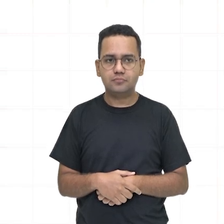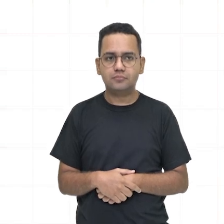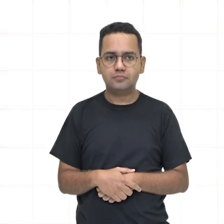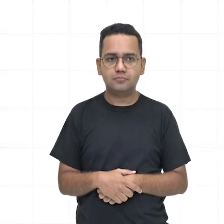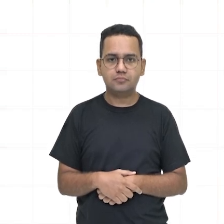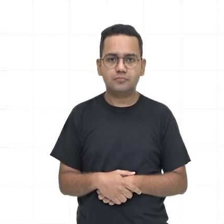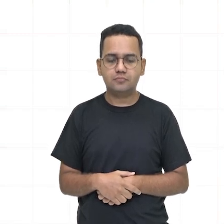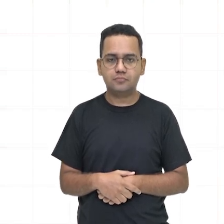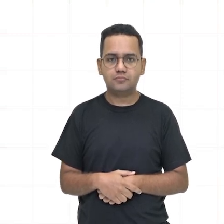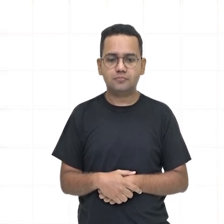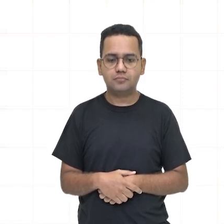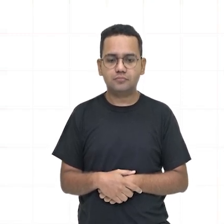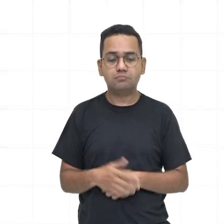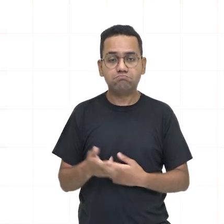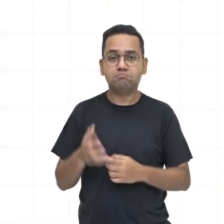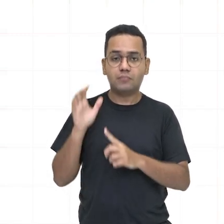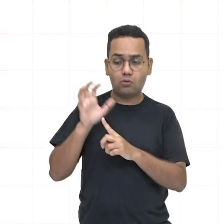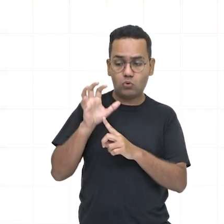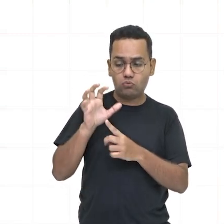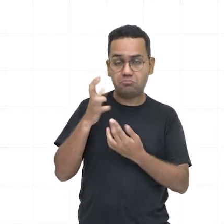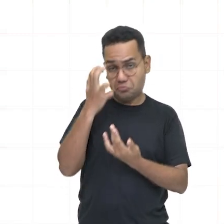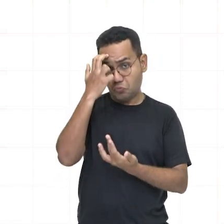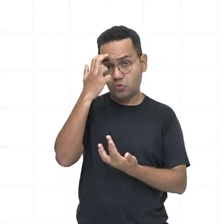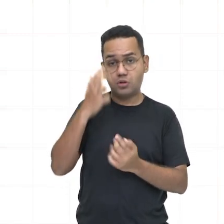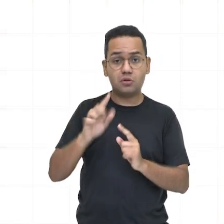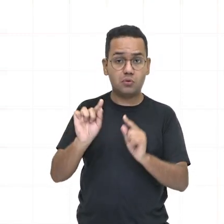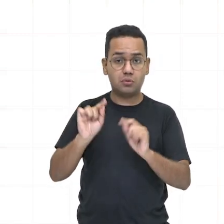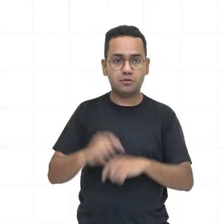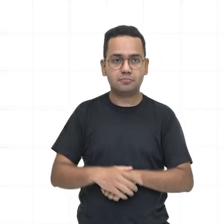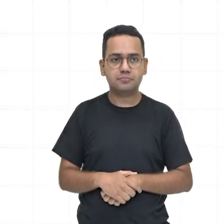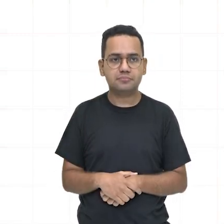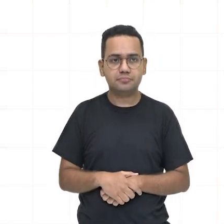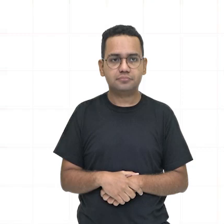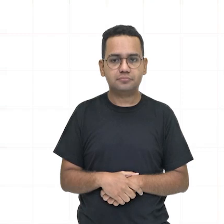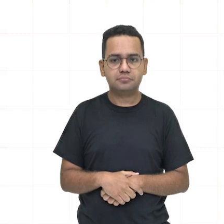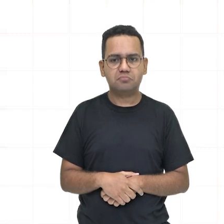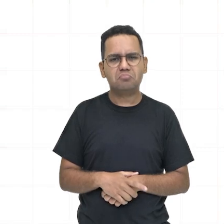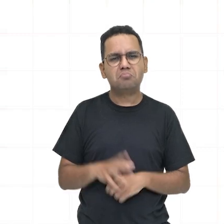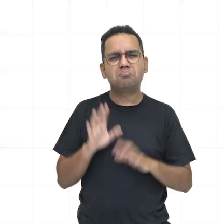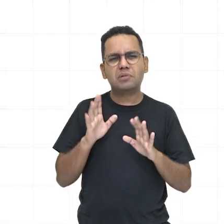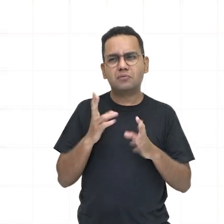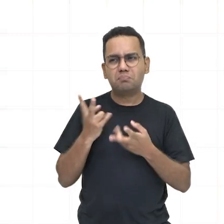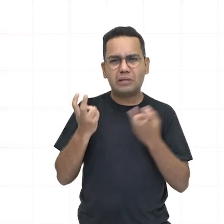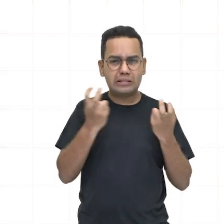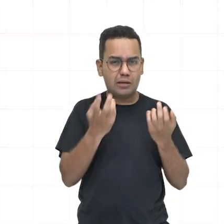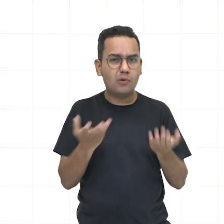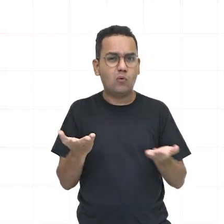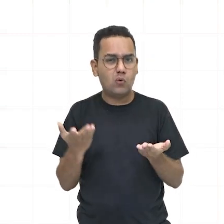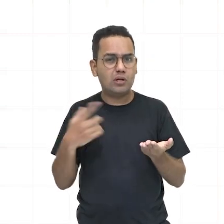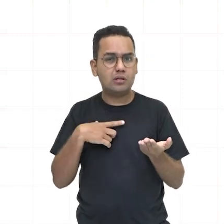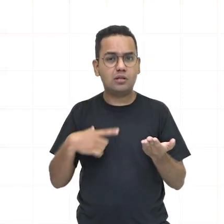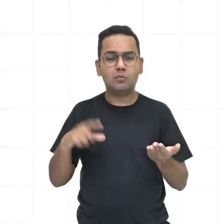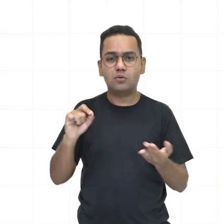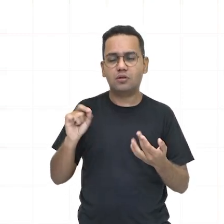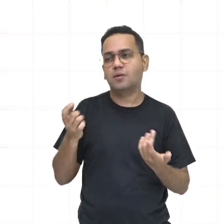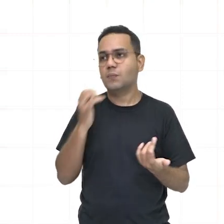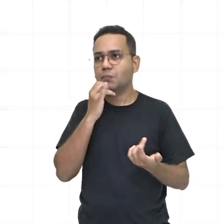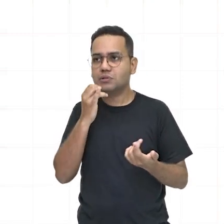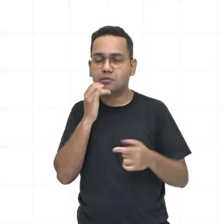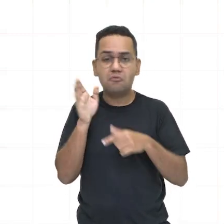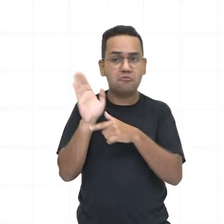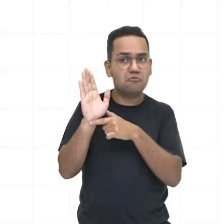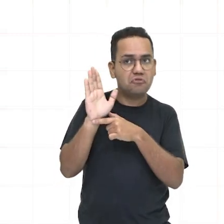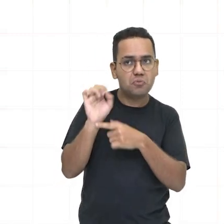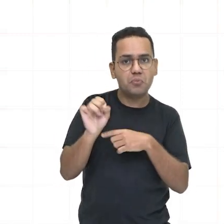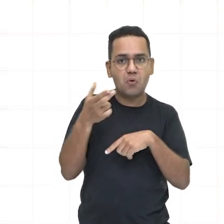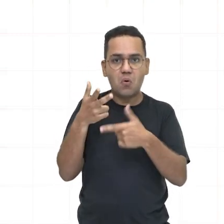nós sabemos que é indiscutível, uma vez que até hoje nós vemos inclusive filmes que são feitos aí,